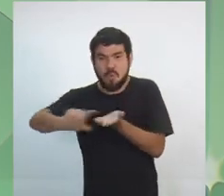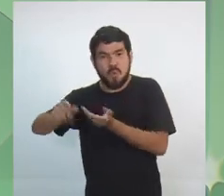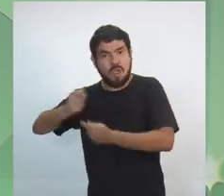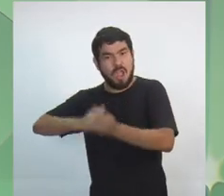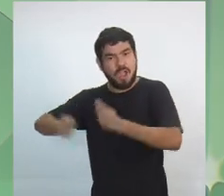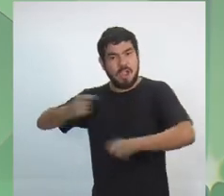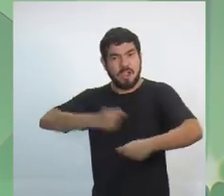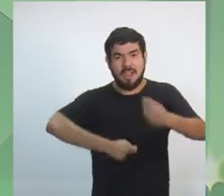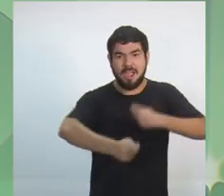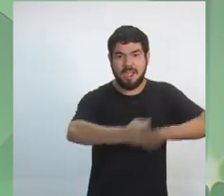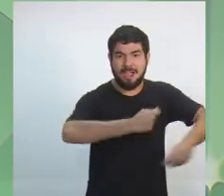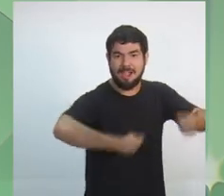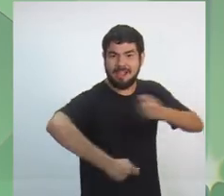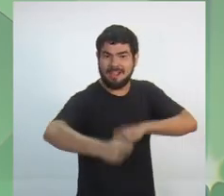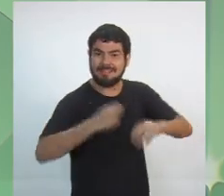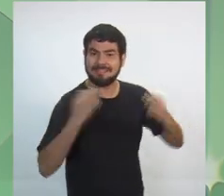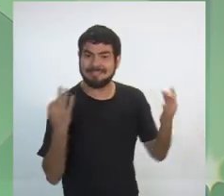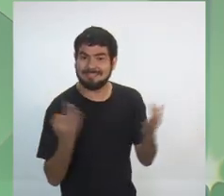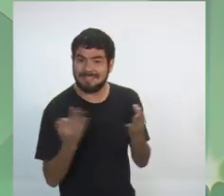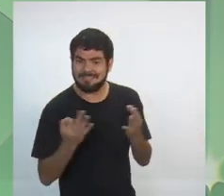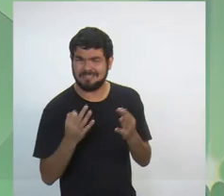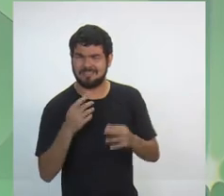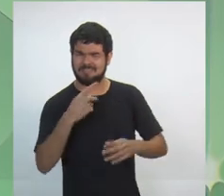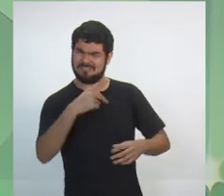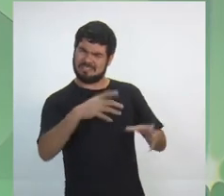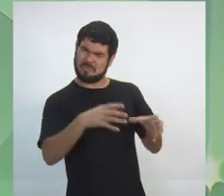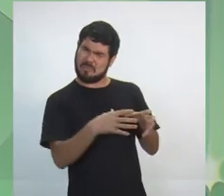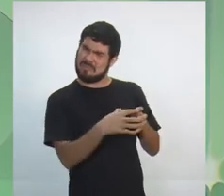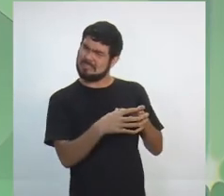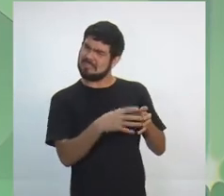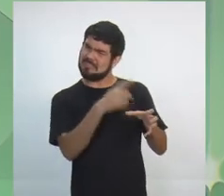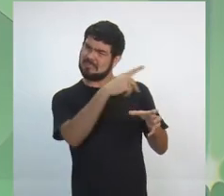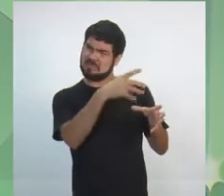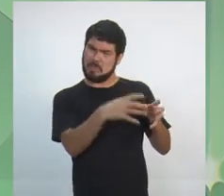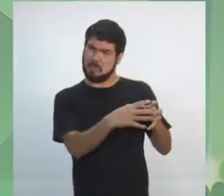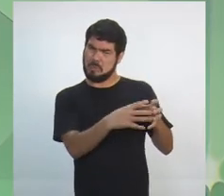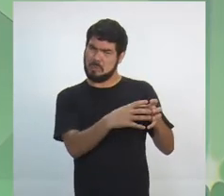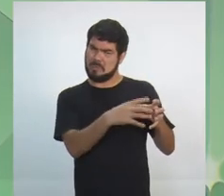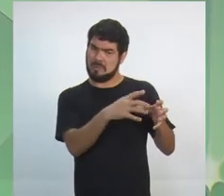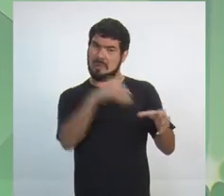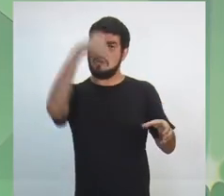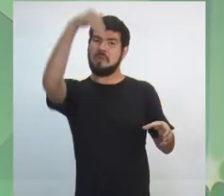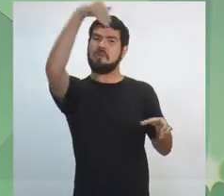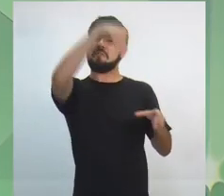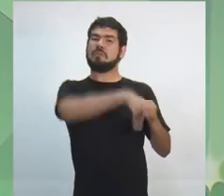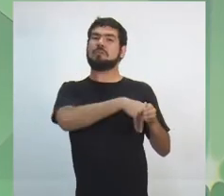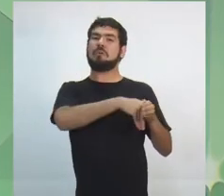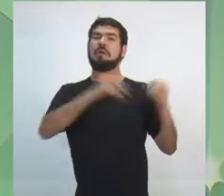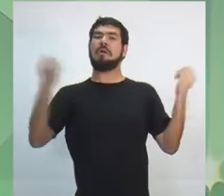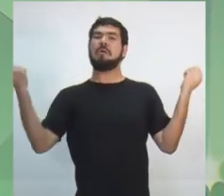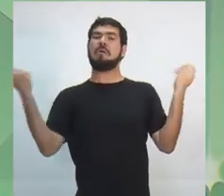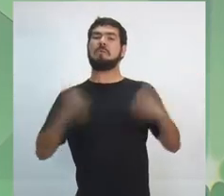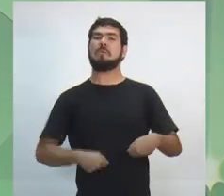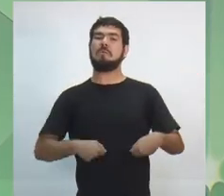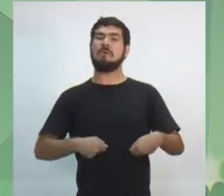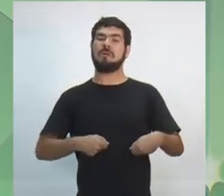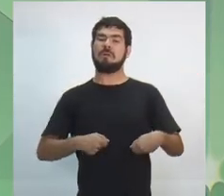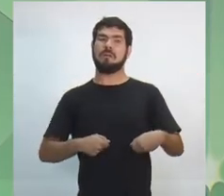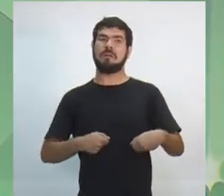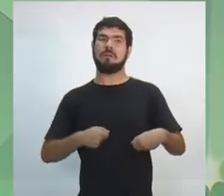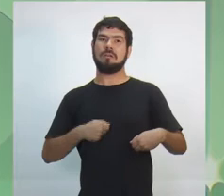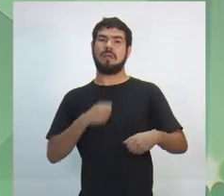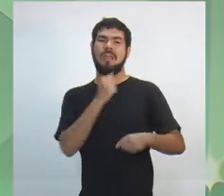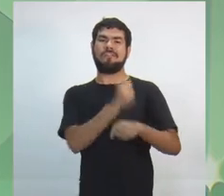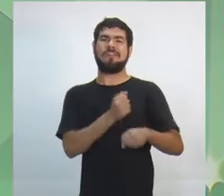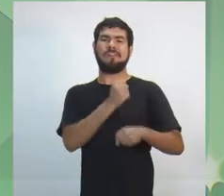trabalho. O seu partido, no Congresso Nacional, a grande maioria votou favorável à reforma trabalhista do